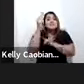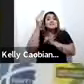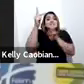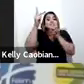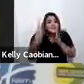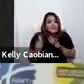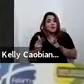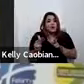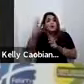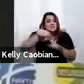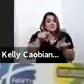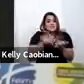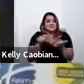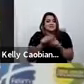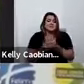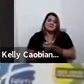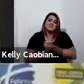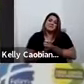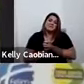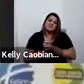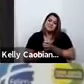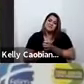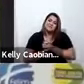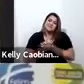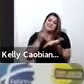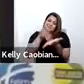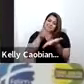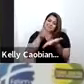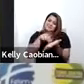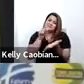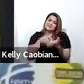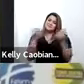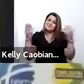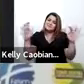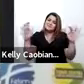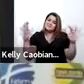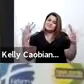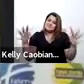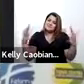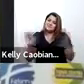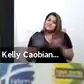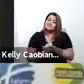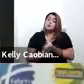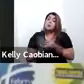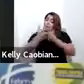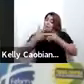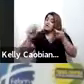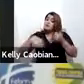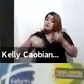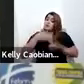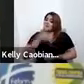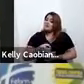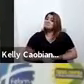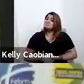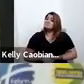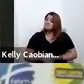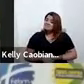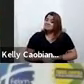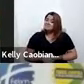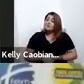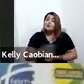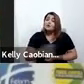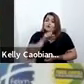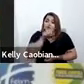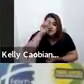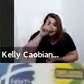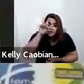Com certeza, João. Com certeza. Que lindas palavras. Você nos lembrou realmente que, no caso do sindicato,